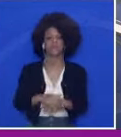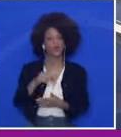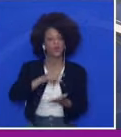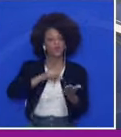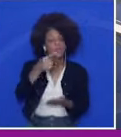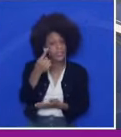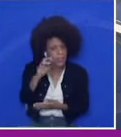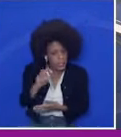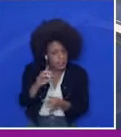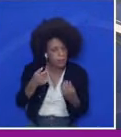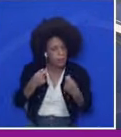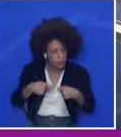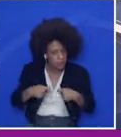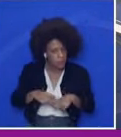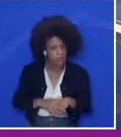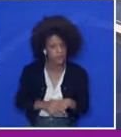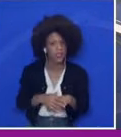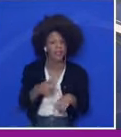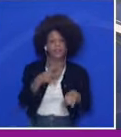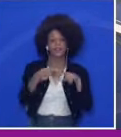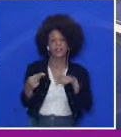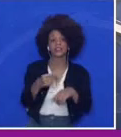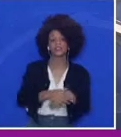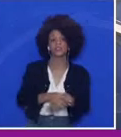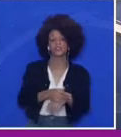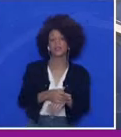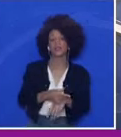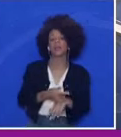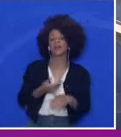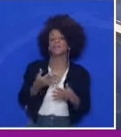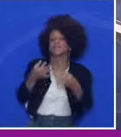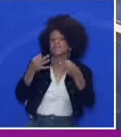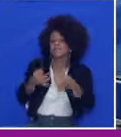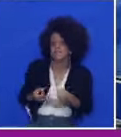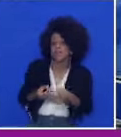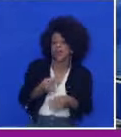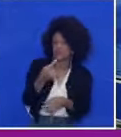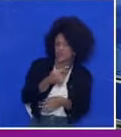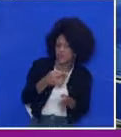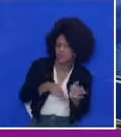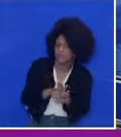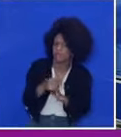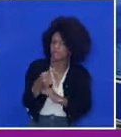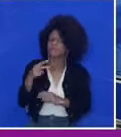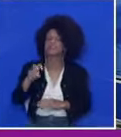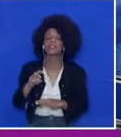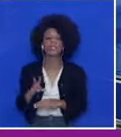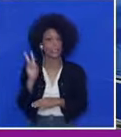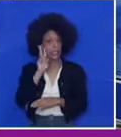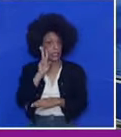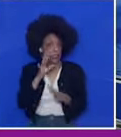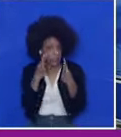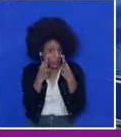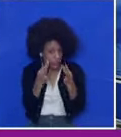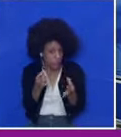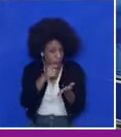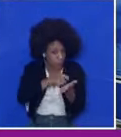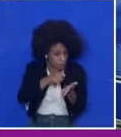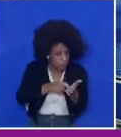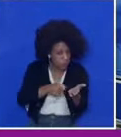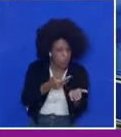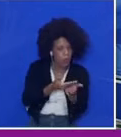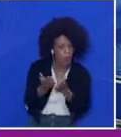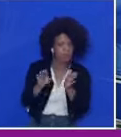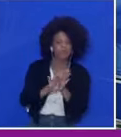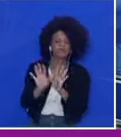serão sorteados 15 números e leva prêmio quem acertar de 11 a 15 números. Por isso, lembre-se de conferir a sua aposta do